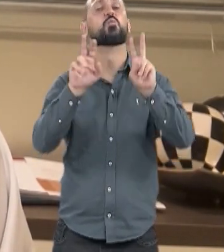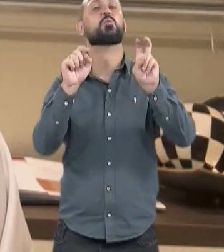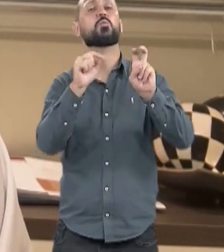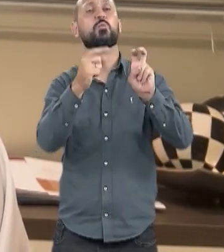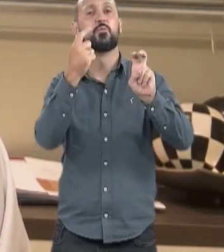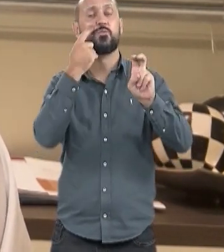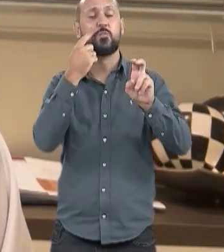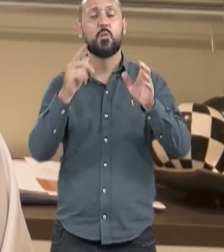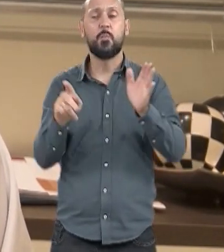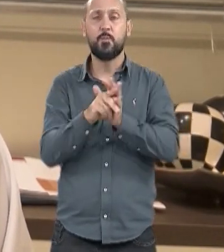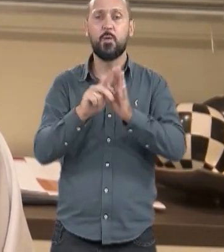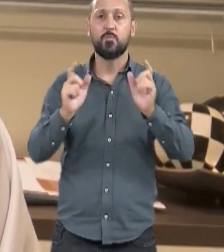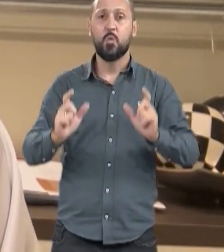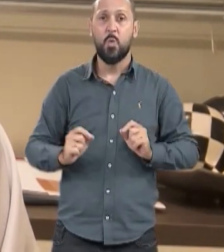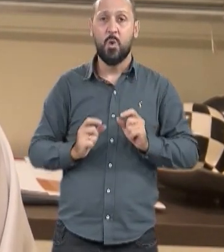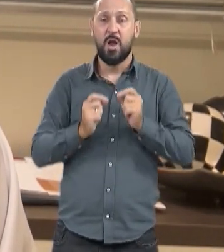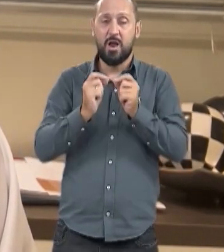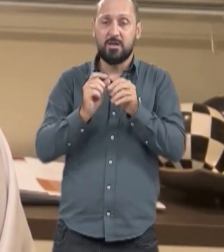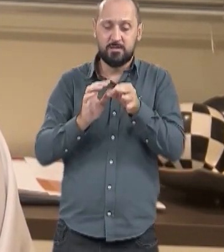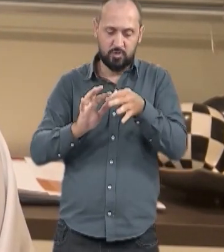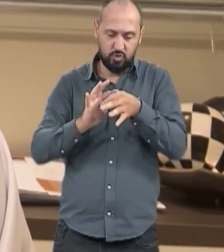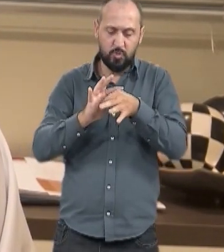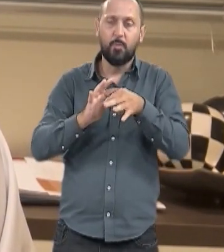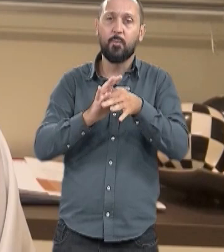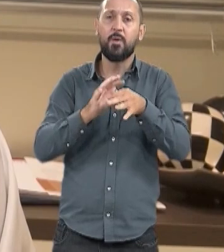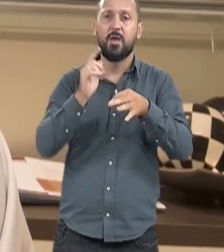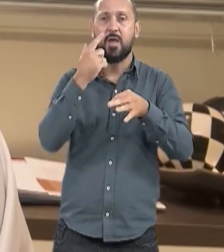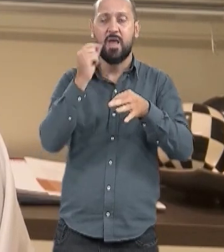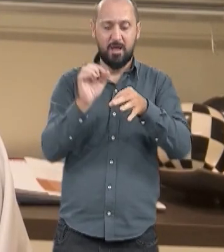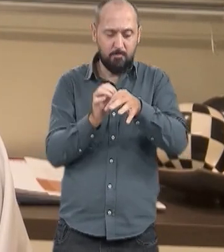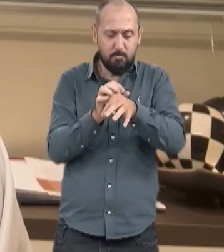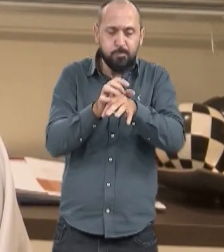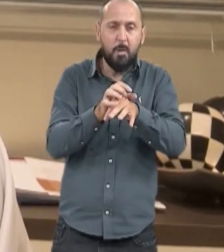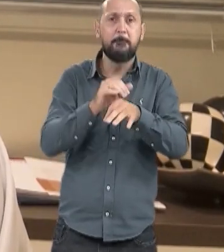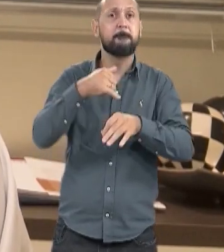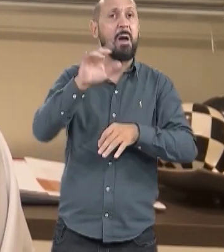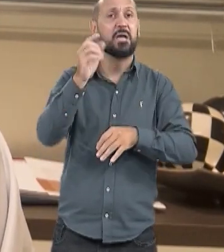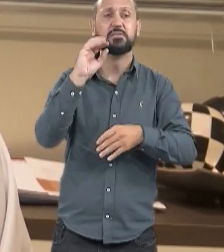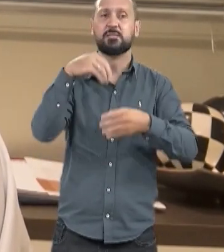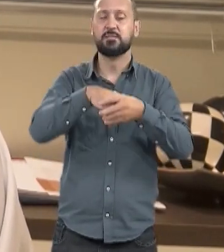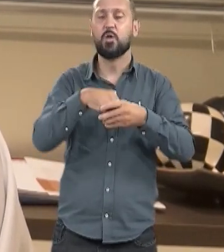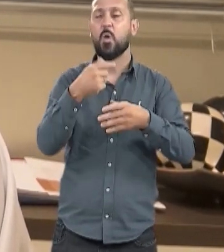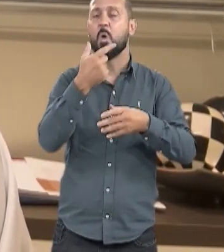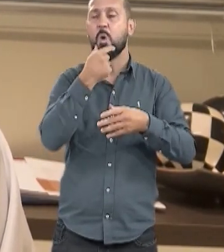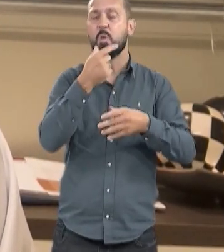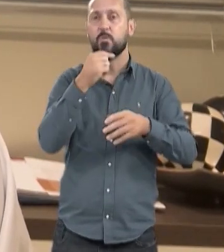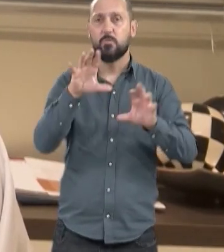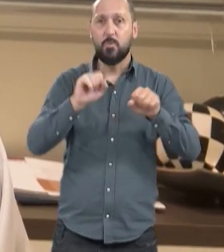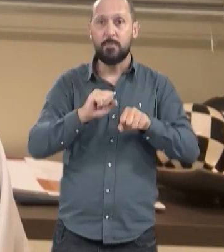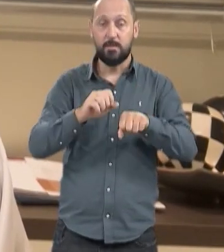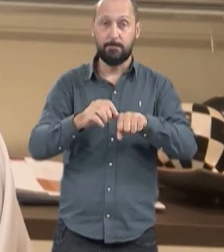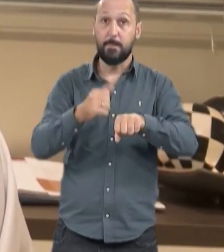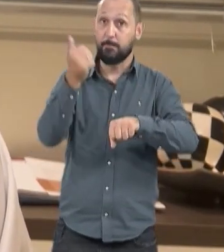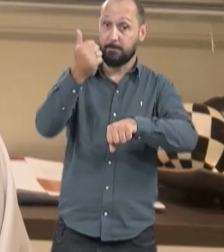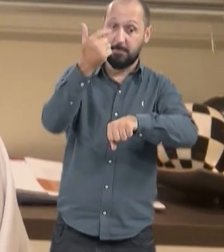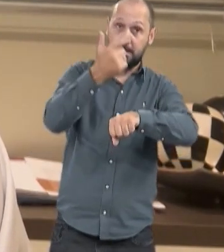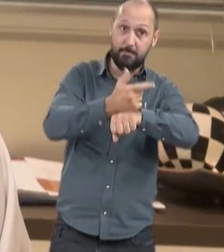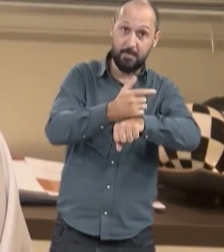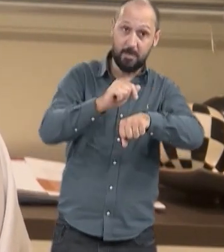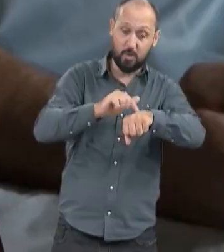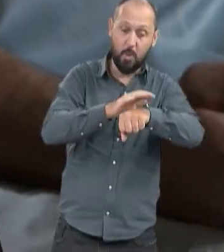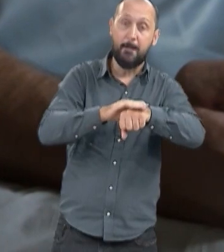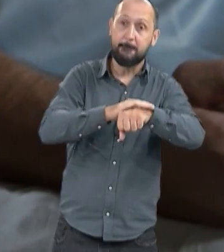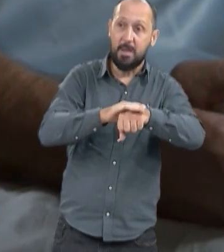que se refere ao câncer de próstata, porque o câncer de próstata é o tumor maligno mais comum no homem depois do câncer de pele,